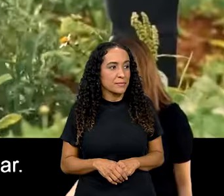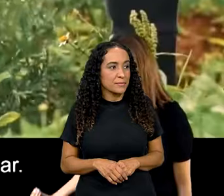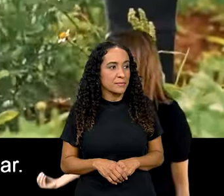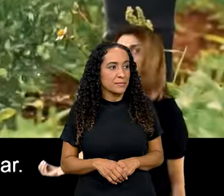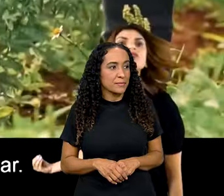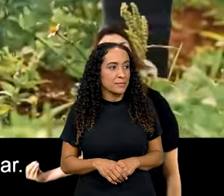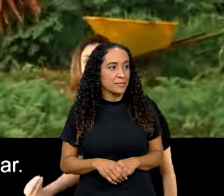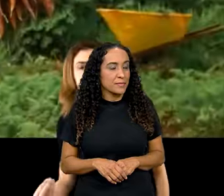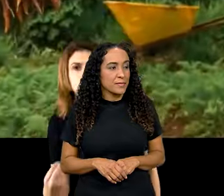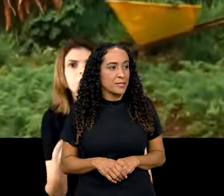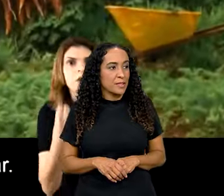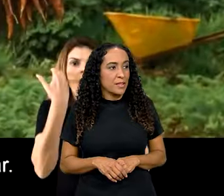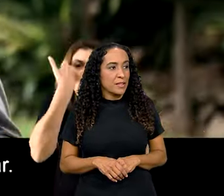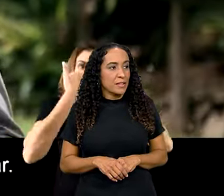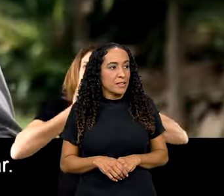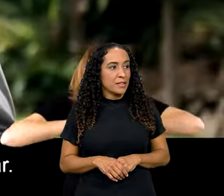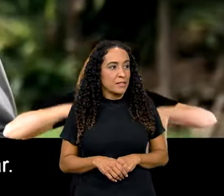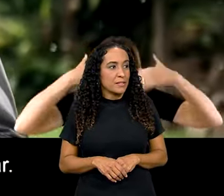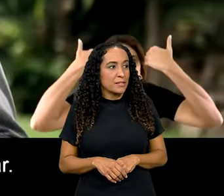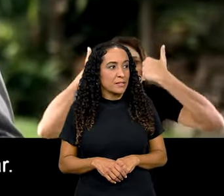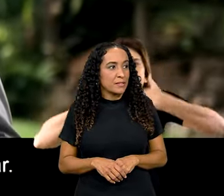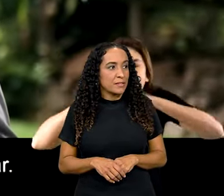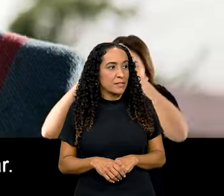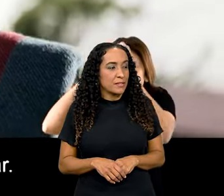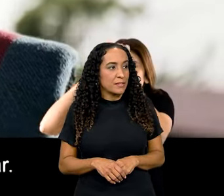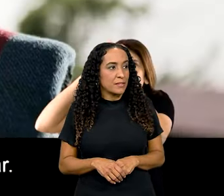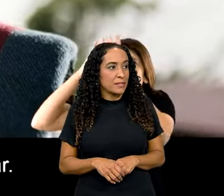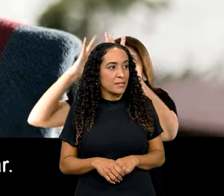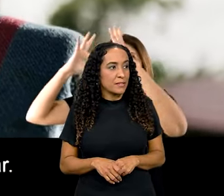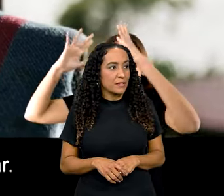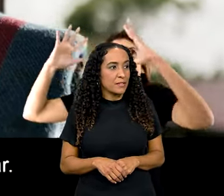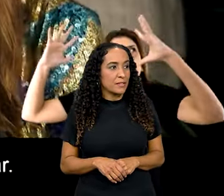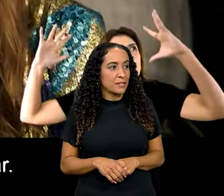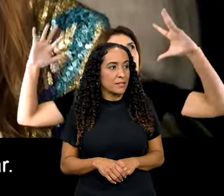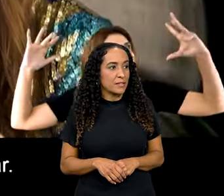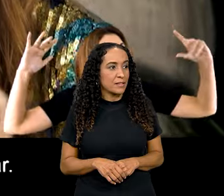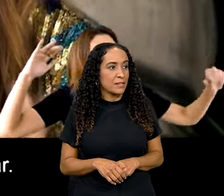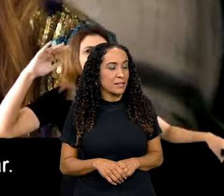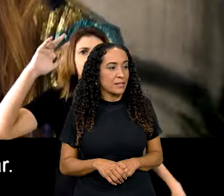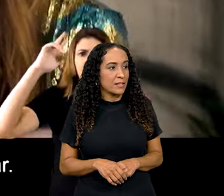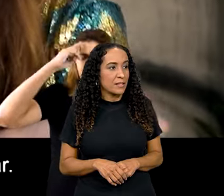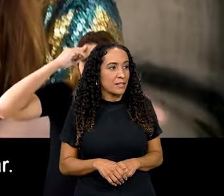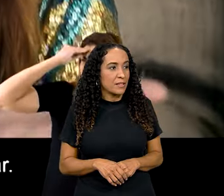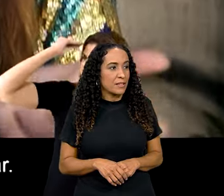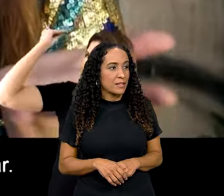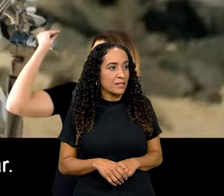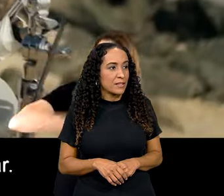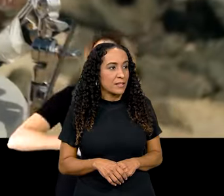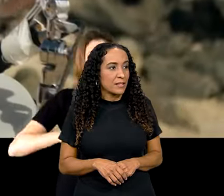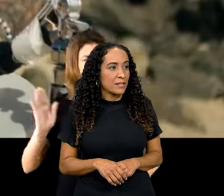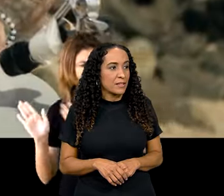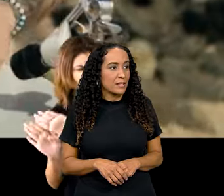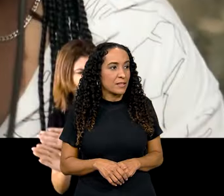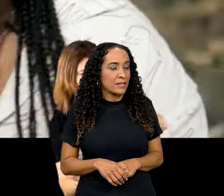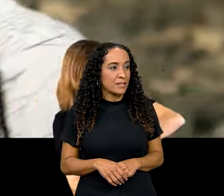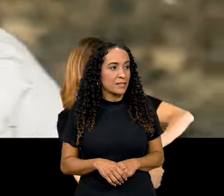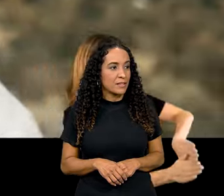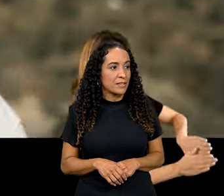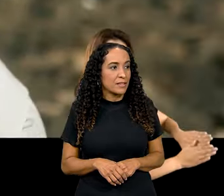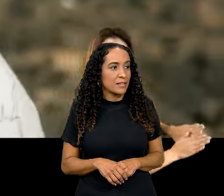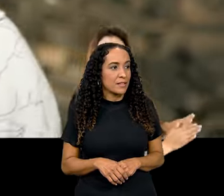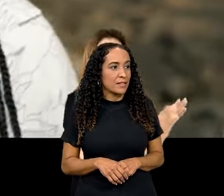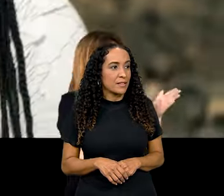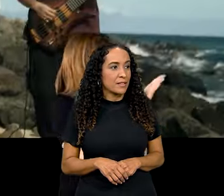vai passar não se desespere não nem pare de sonhar